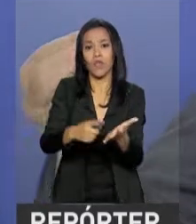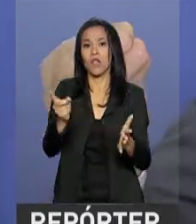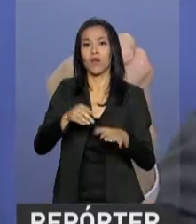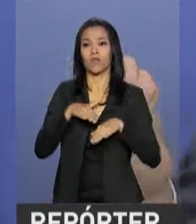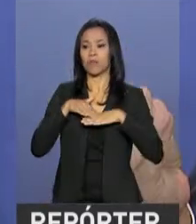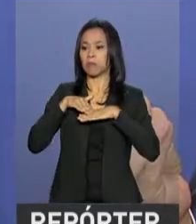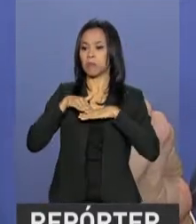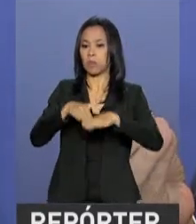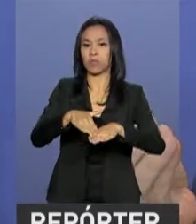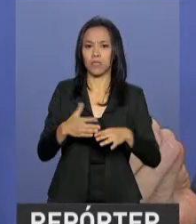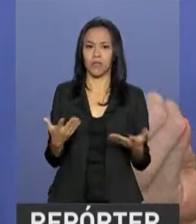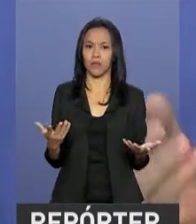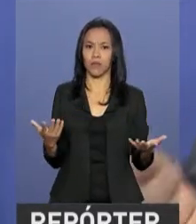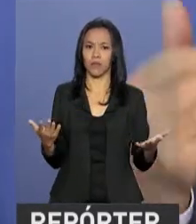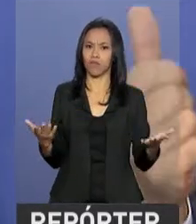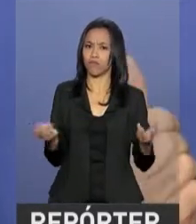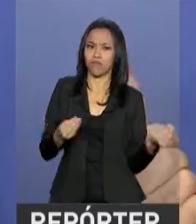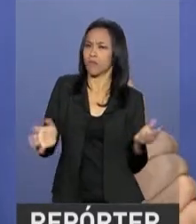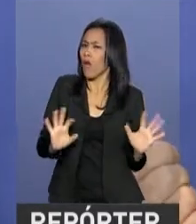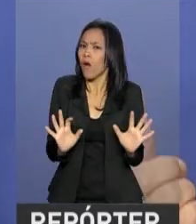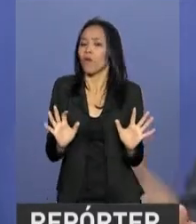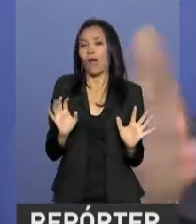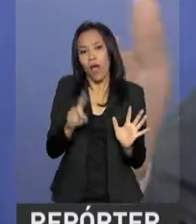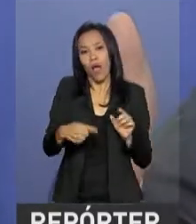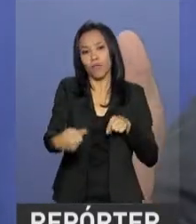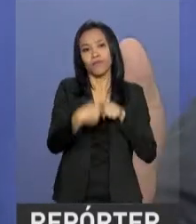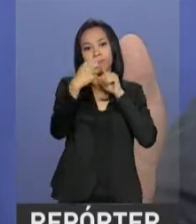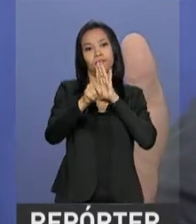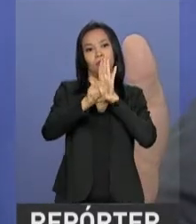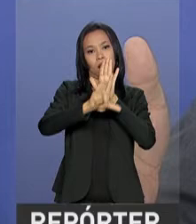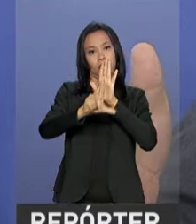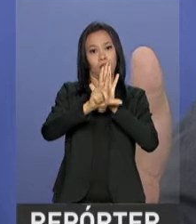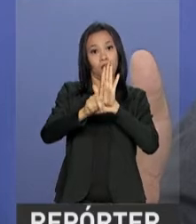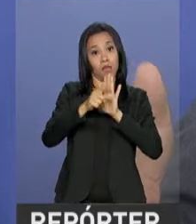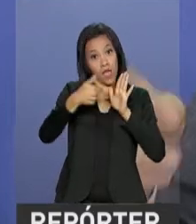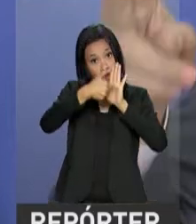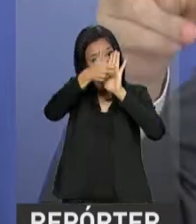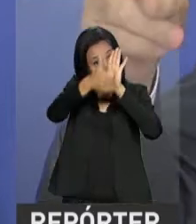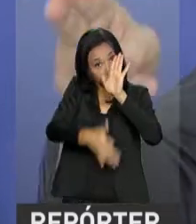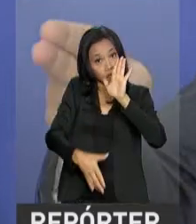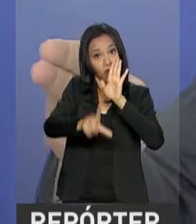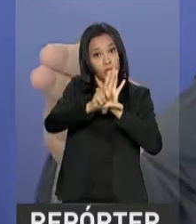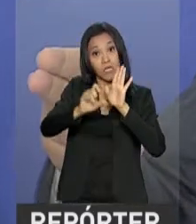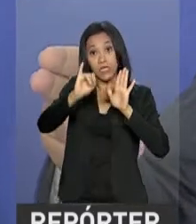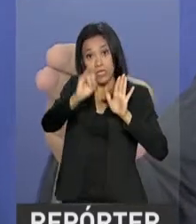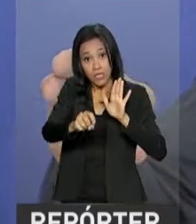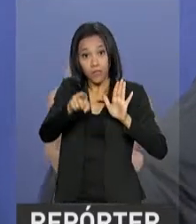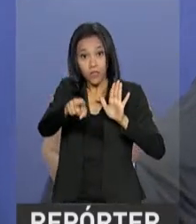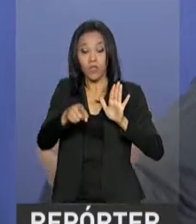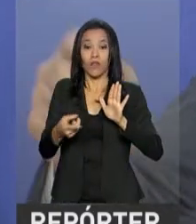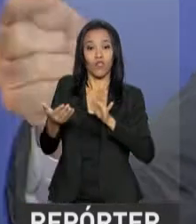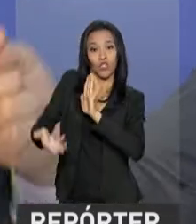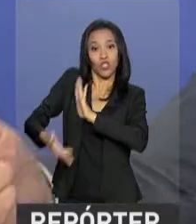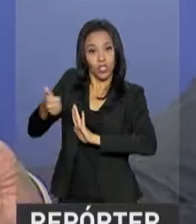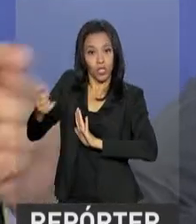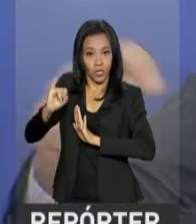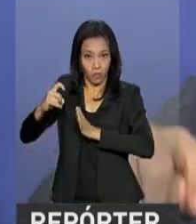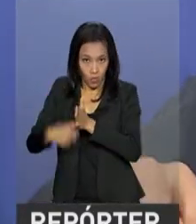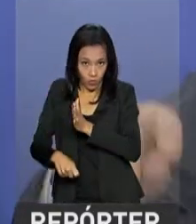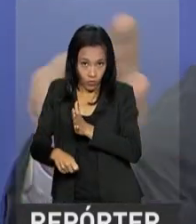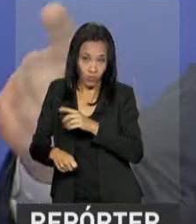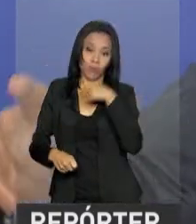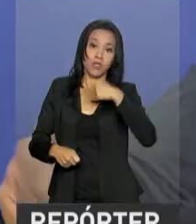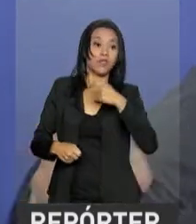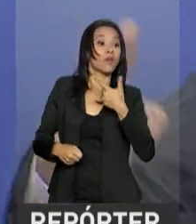não é condição a condição é legal a lei de responsabilidade fiscal que diz se você fosse o primeiro a receita tem que